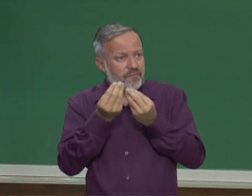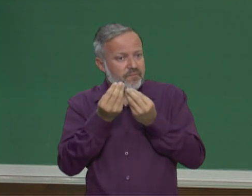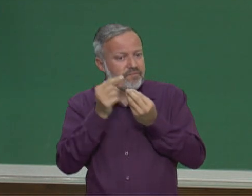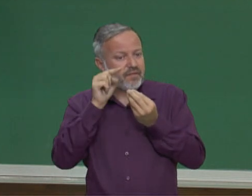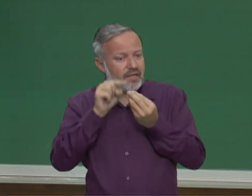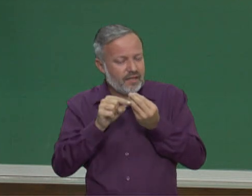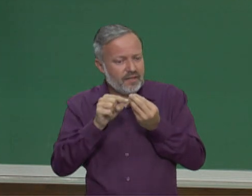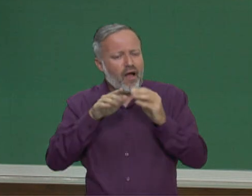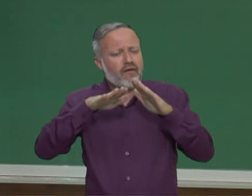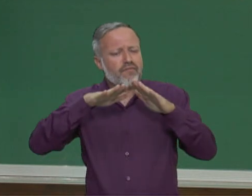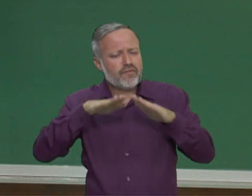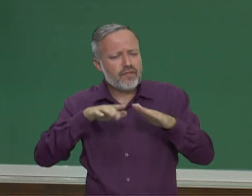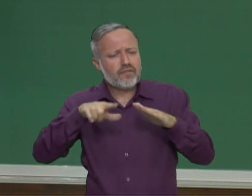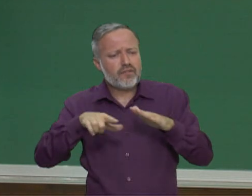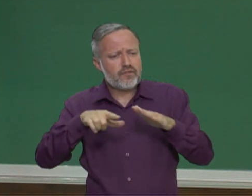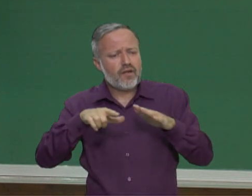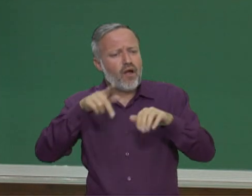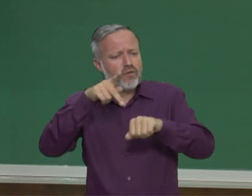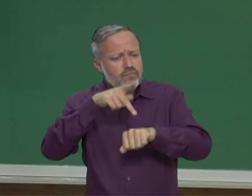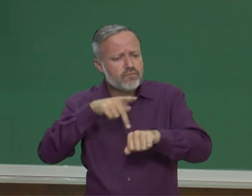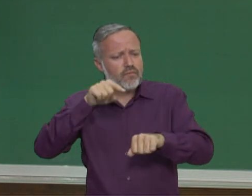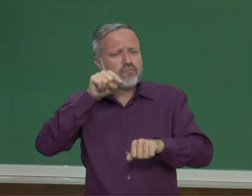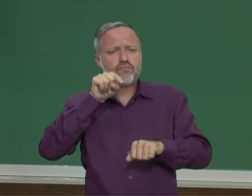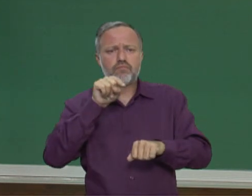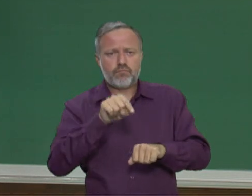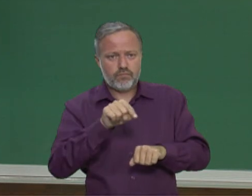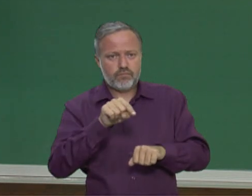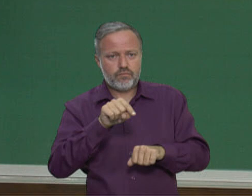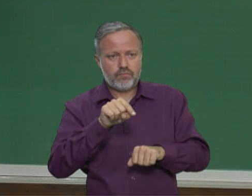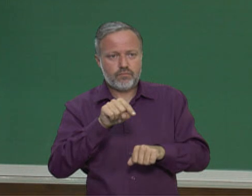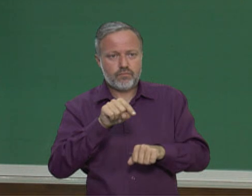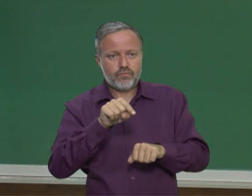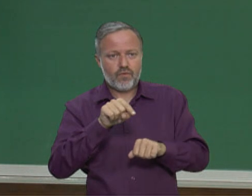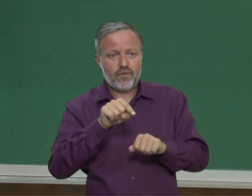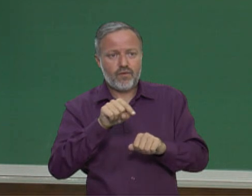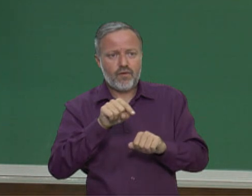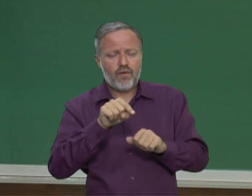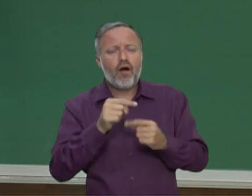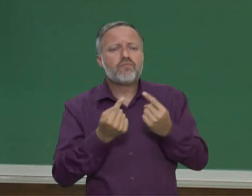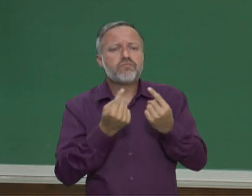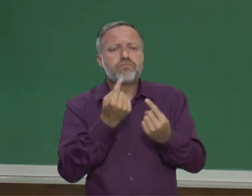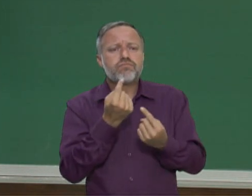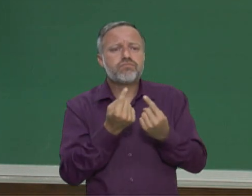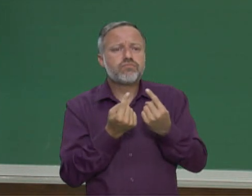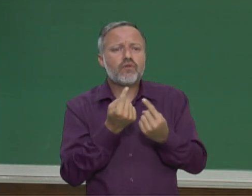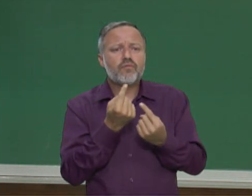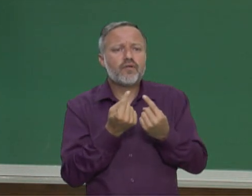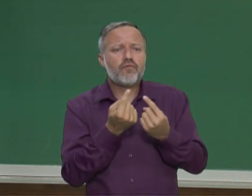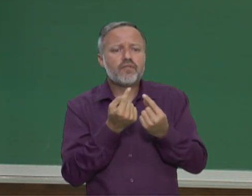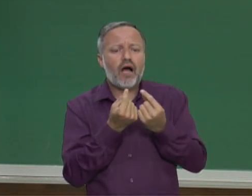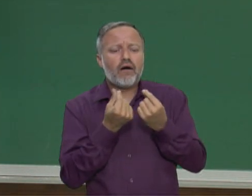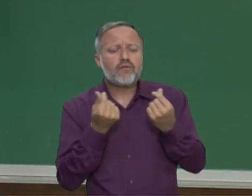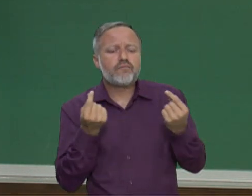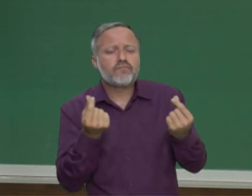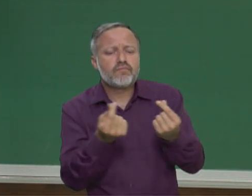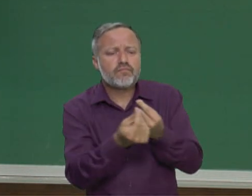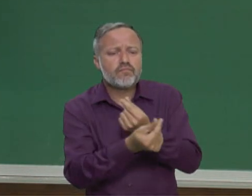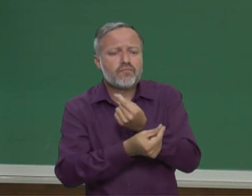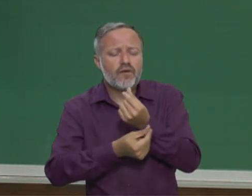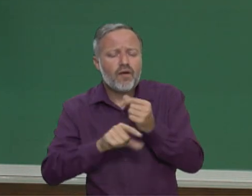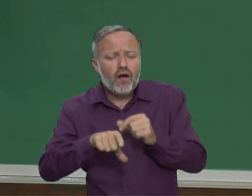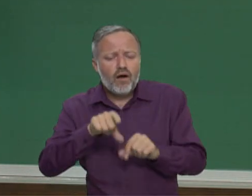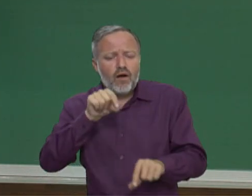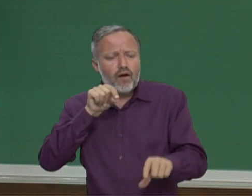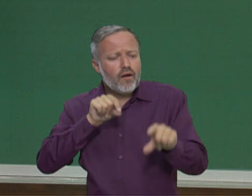essa indústria esteja em determinado país? Né? Que taxa que eu vou usar? Né? Como que eu vou fazer a seleção daquele produto,